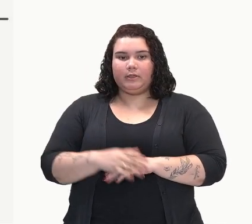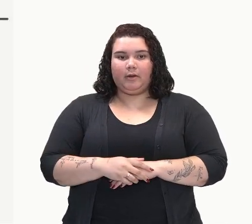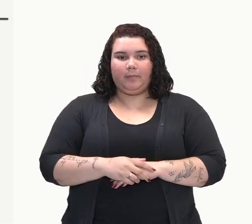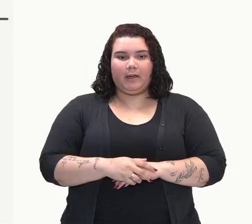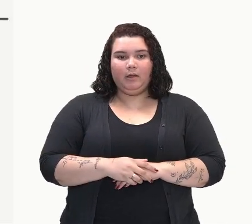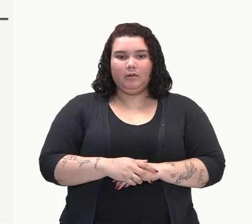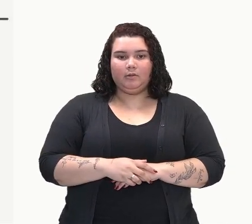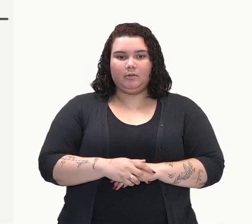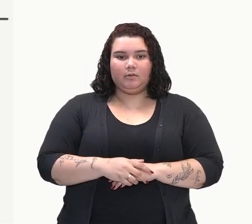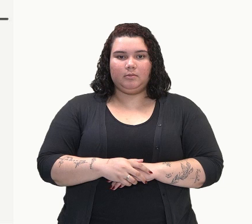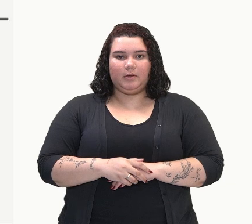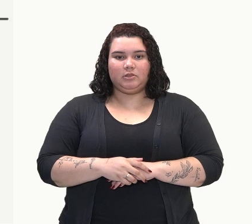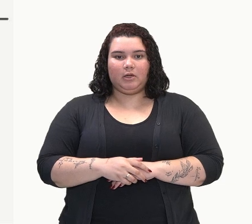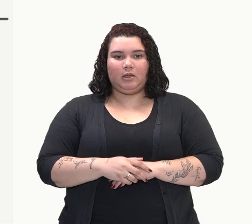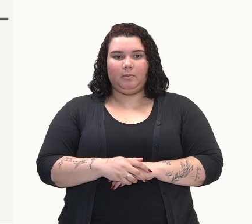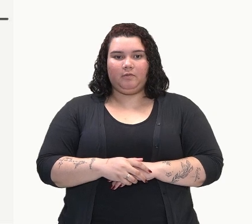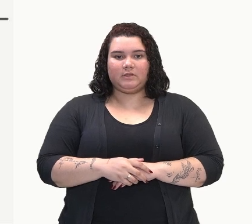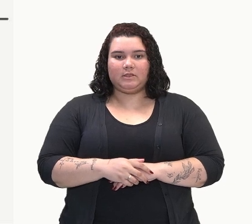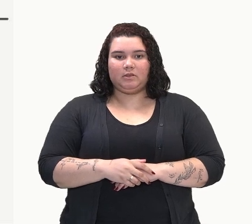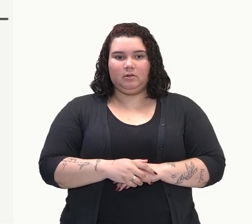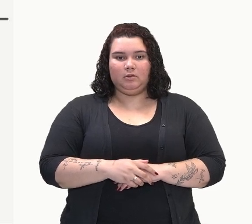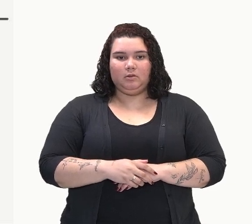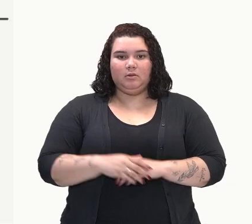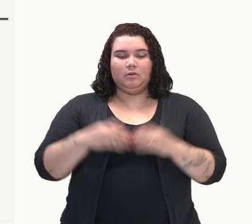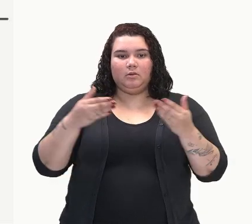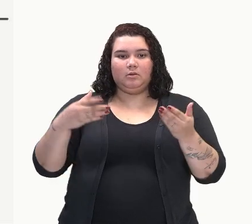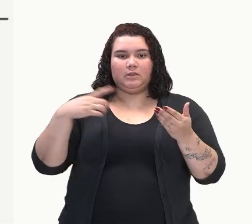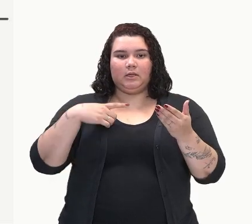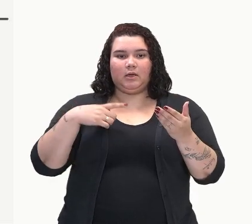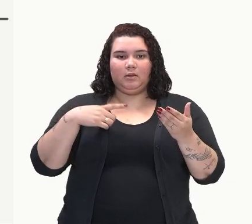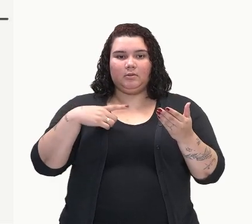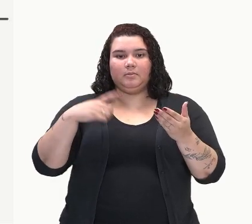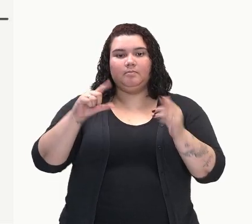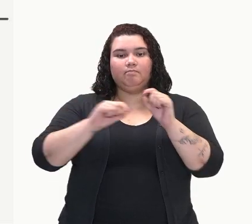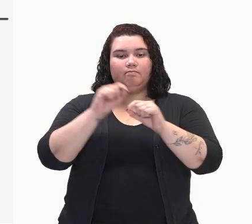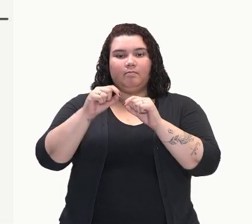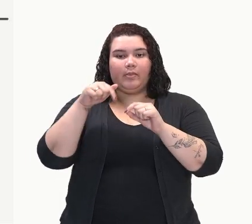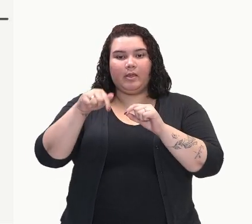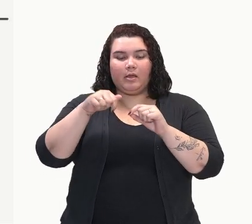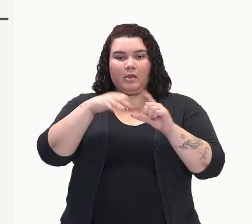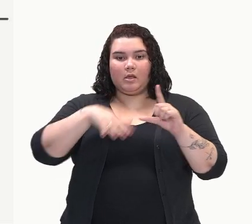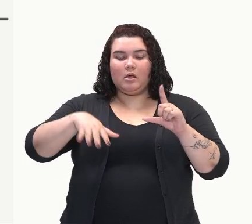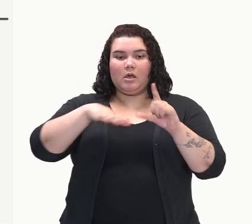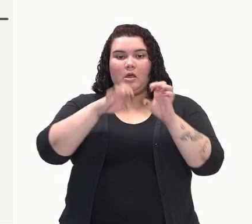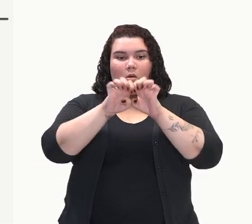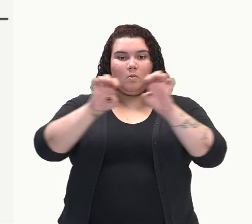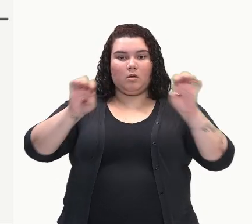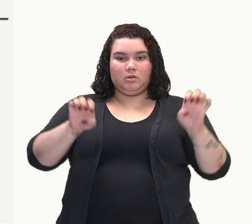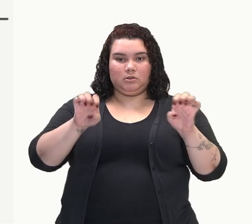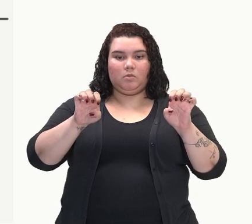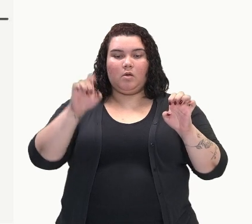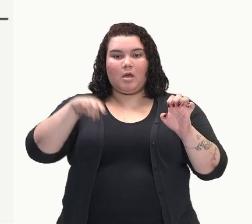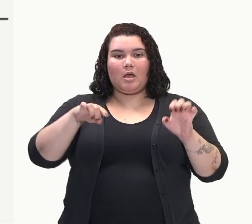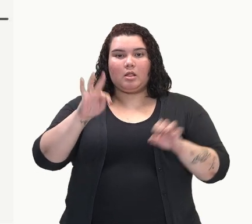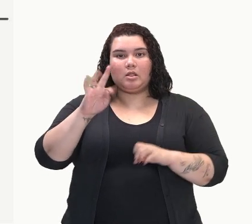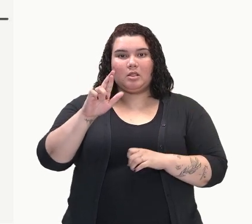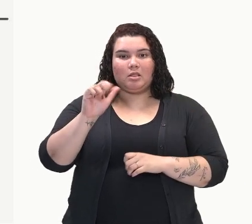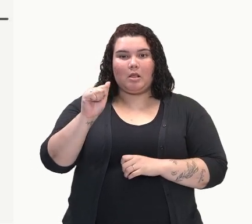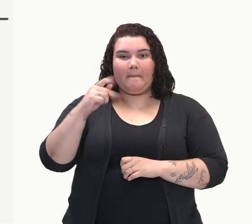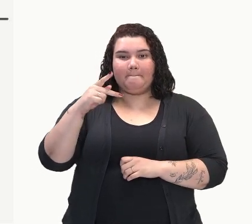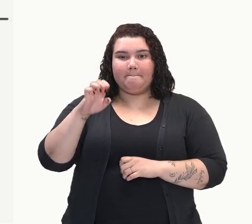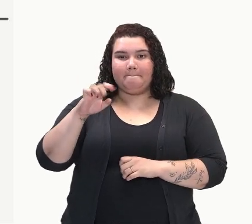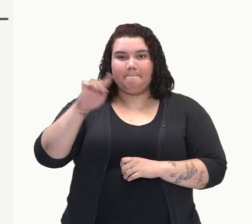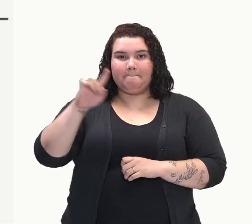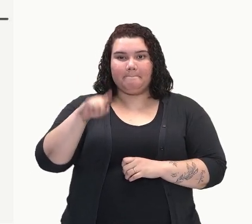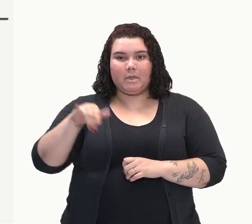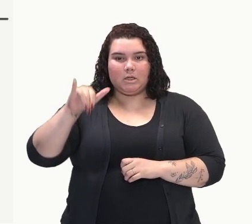Continuando a solução, eu quero chamar a atenção de vocês que a área que está compreendida abaixo do gráfico é um trapézio. E a